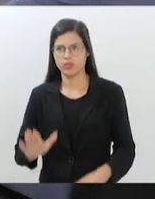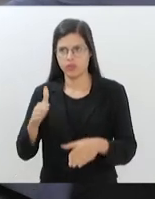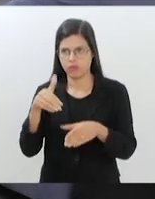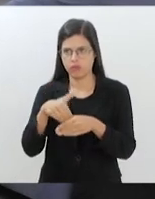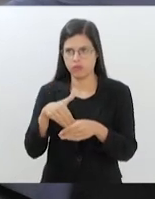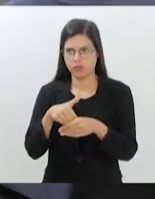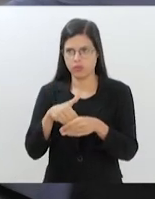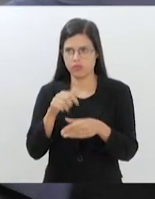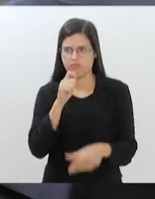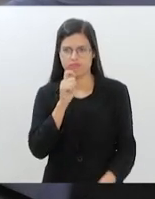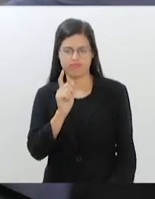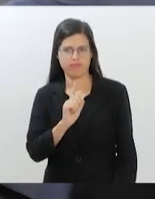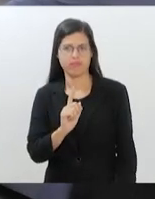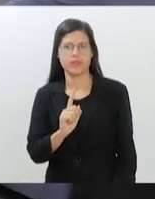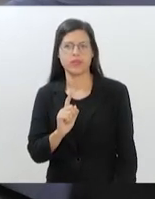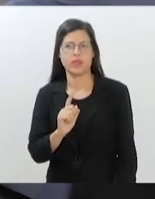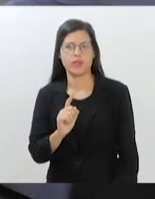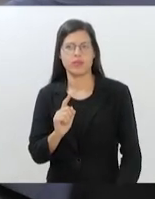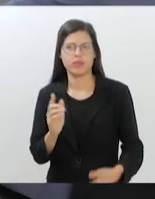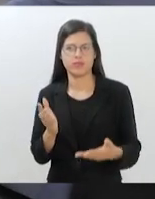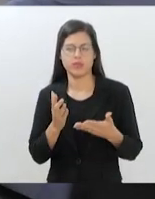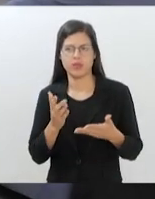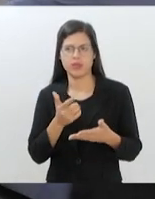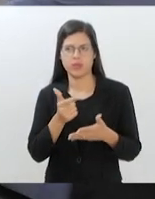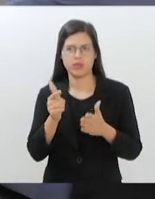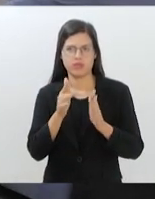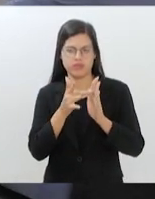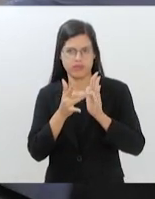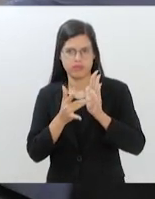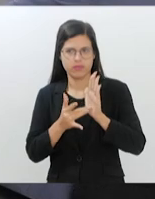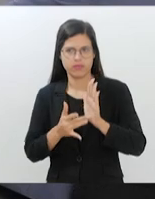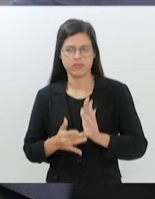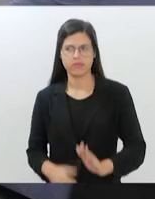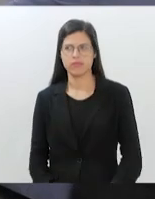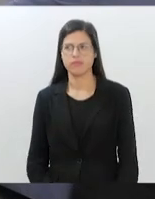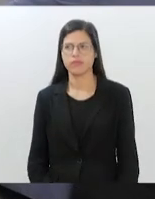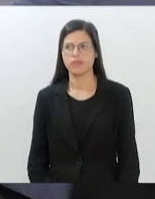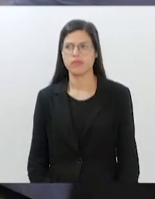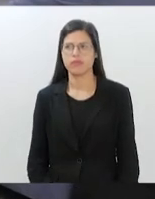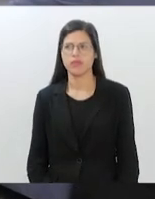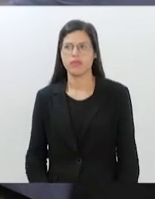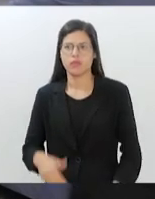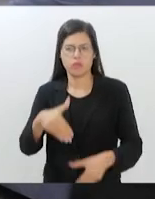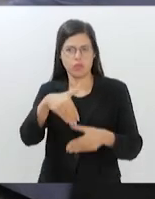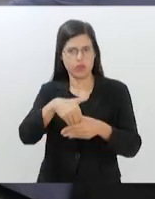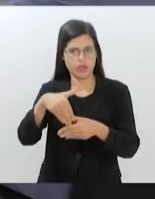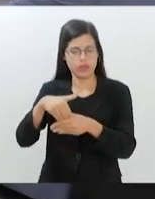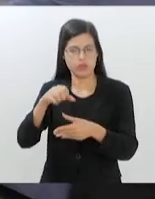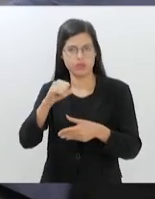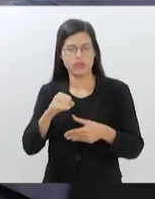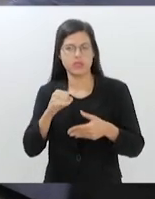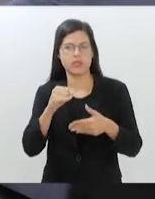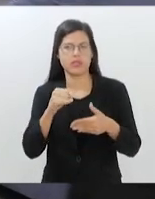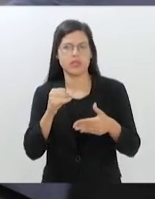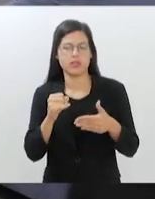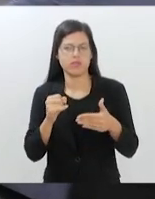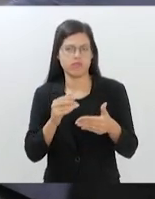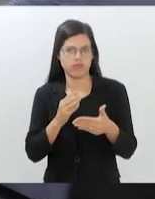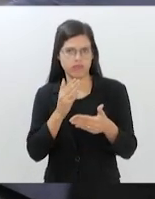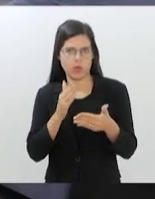depois eu vou querer um pela ordem pros projetos seguintes tá bem em votação senhores que aprovam permaneçam Como